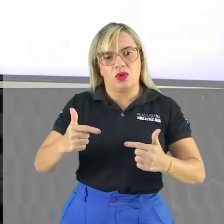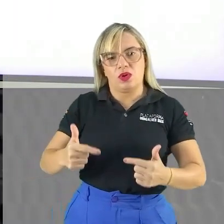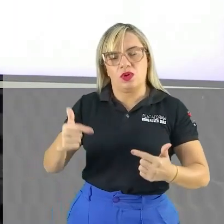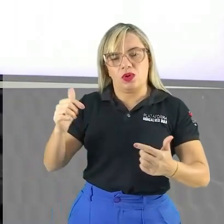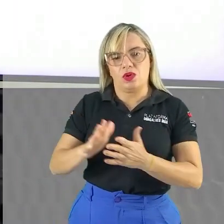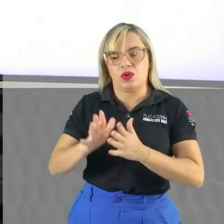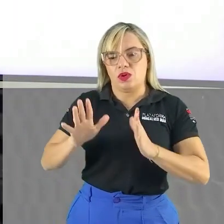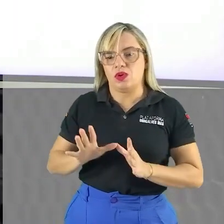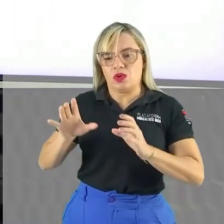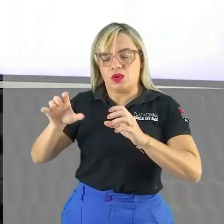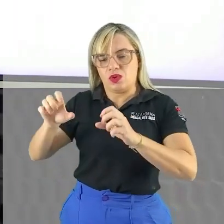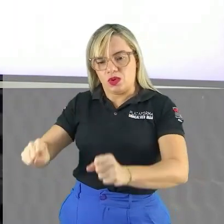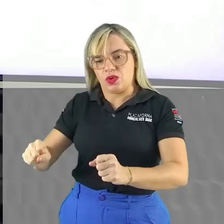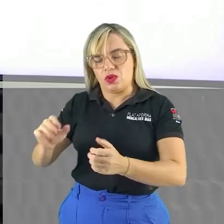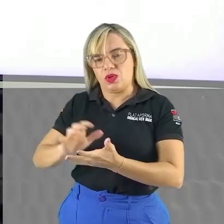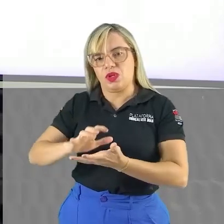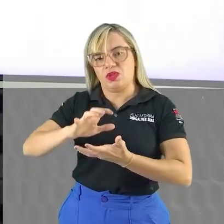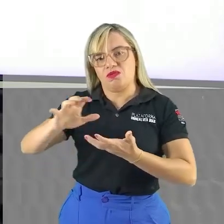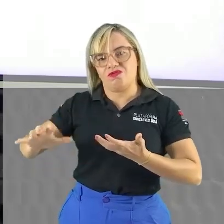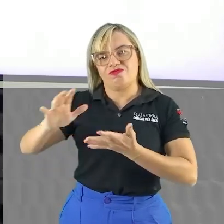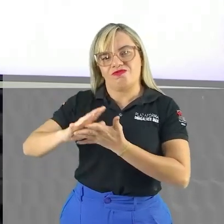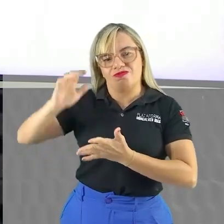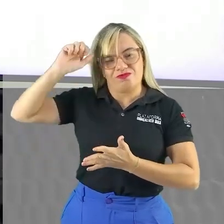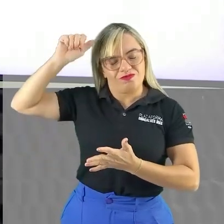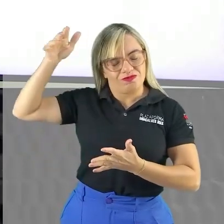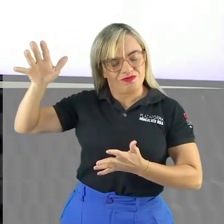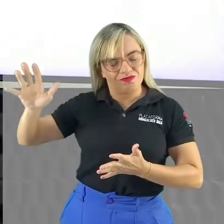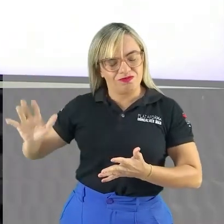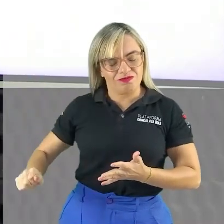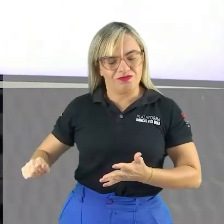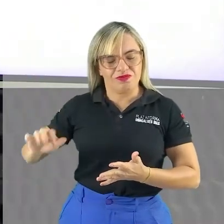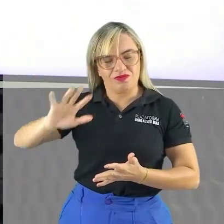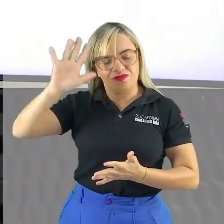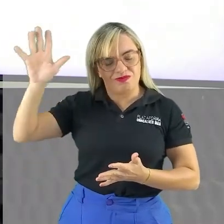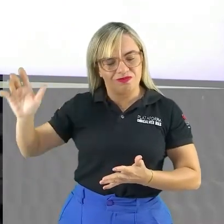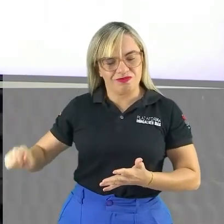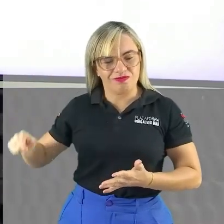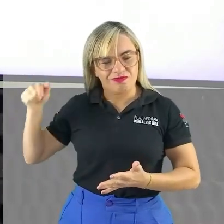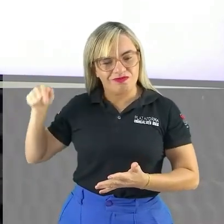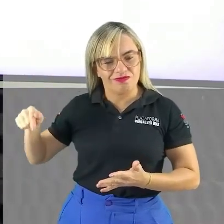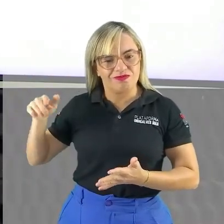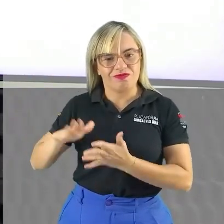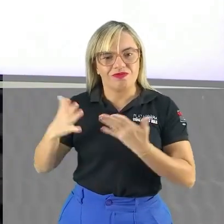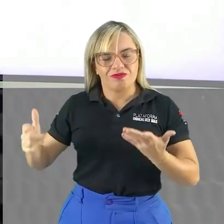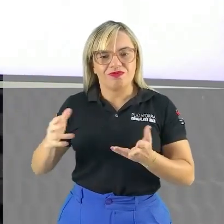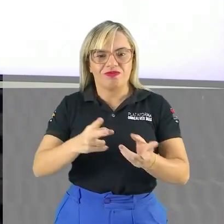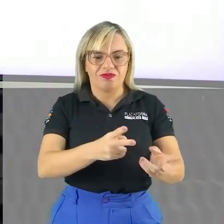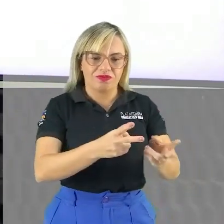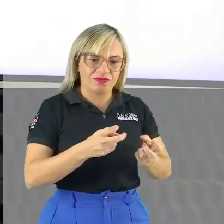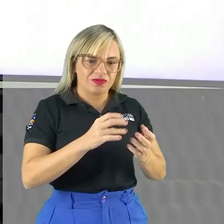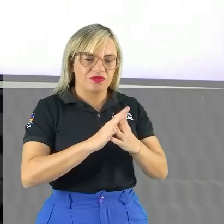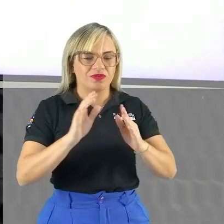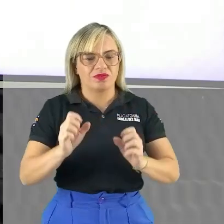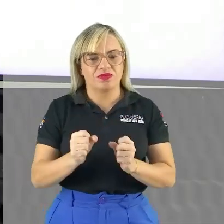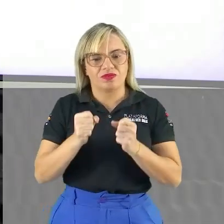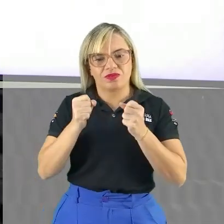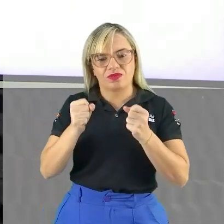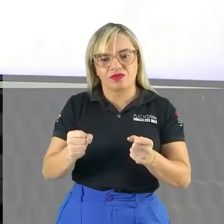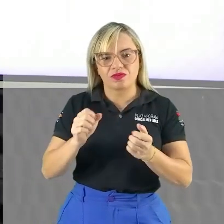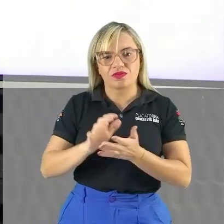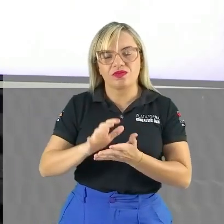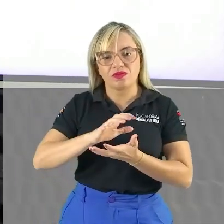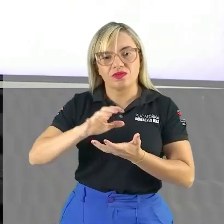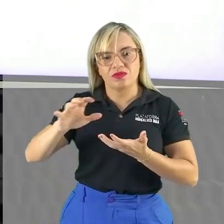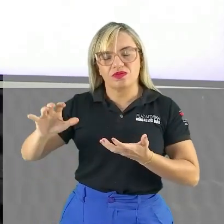sua dominação nesse continente. Então, percebam essas questões mais gerais para que a gente possa olhar para o